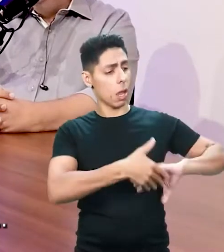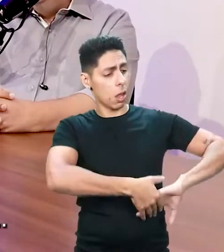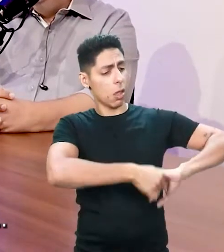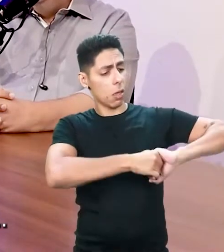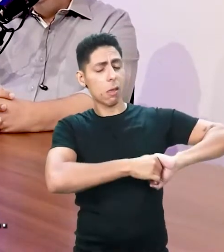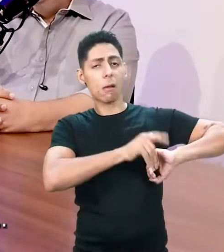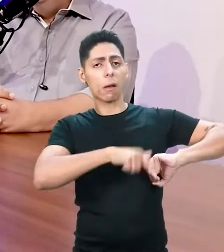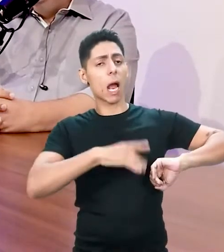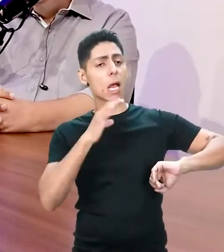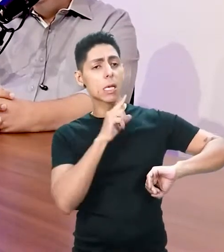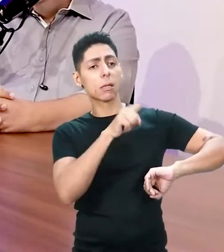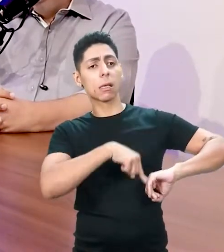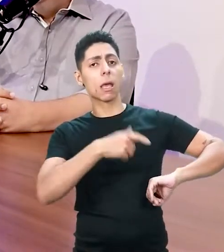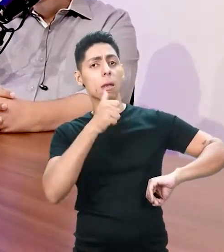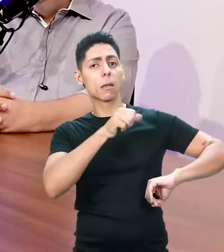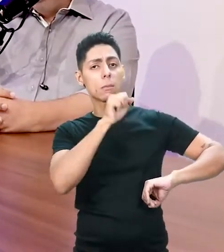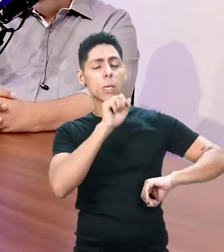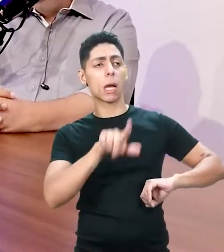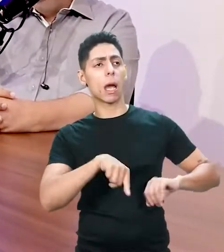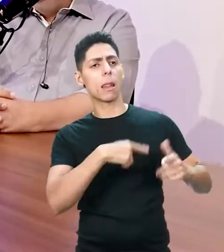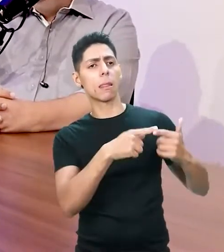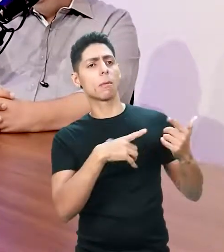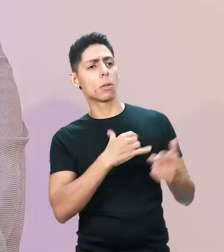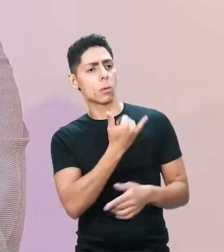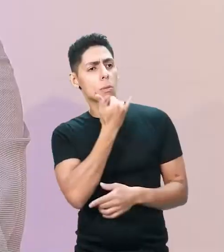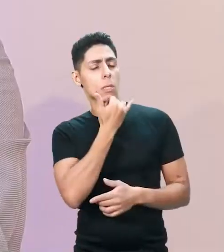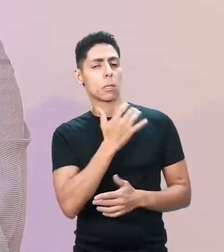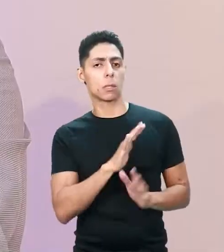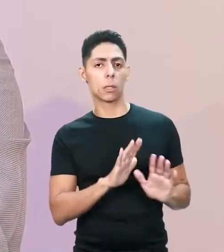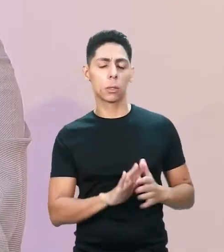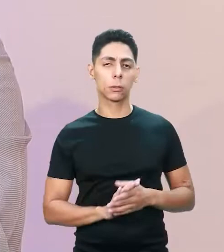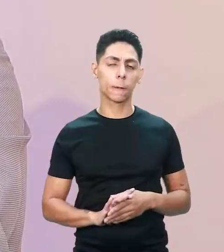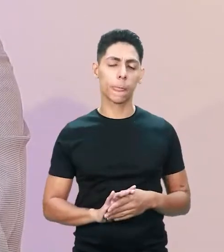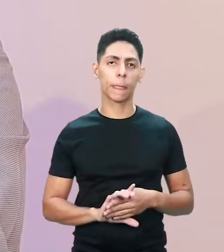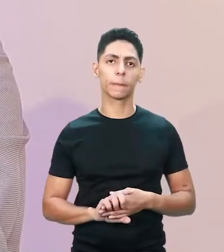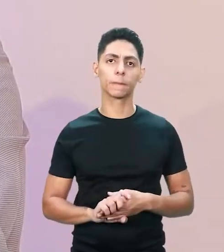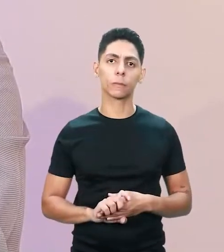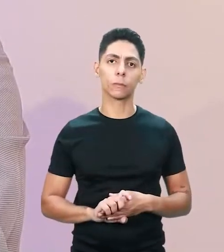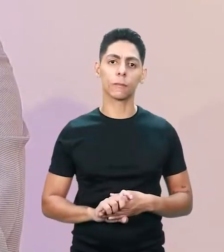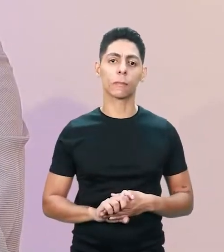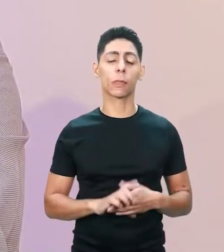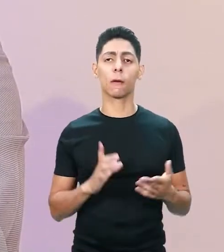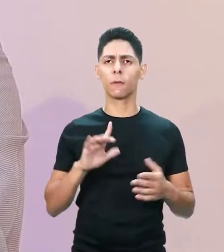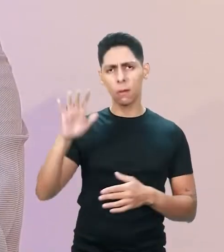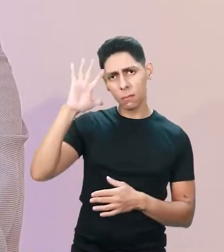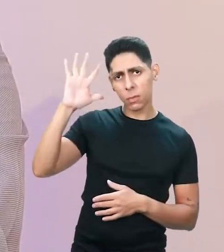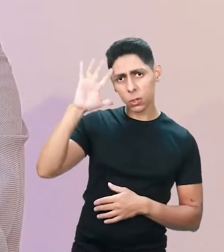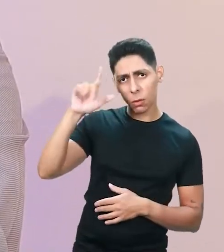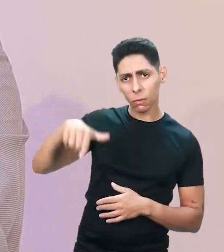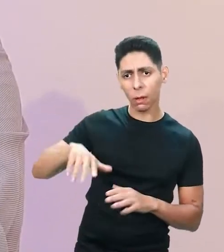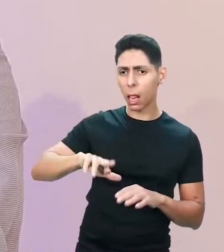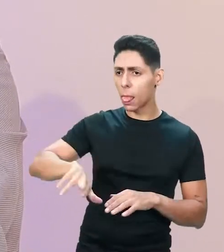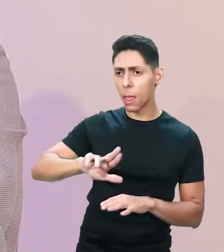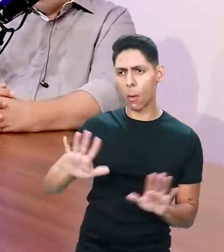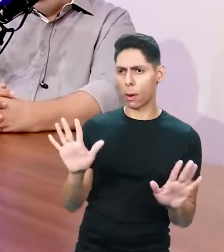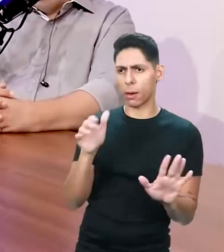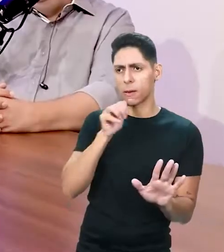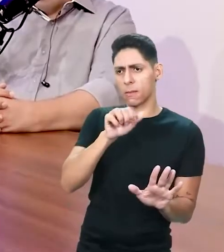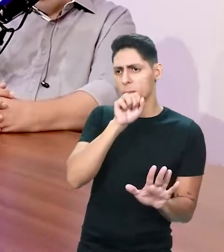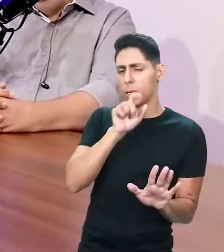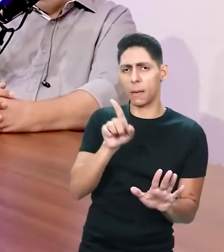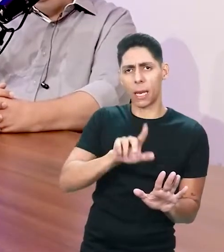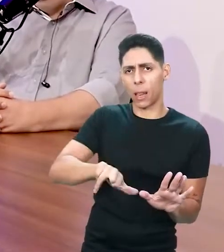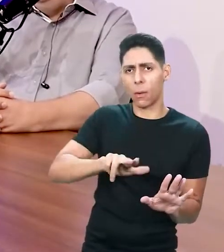minha mãe. Aí eu depois pedi desculpa. E como eu era muito Aí você tímido, falou, aí você pensou igual o Baby, não é a mamãe. não